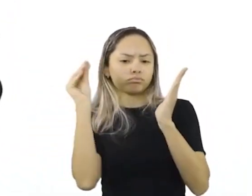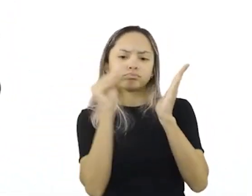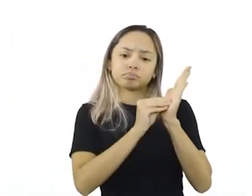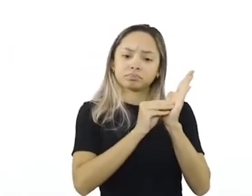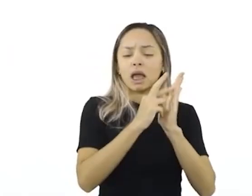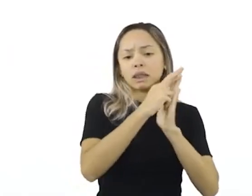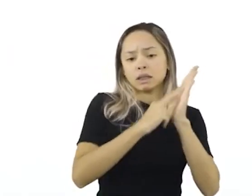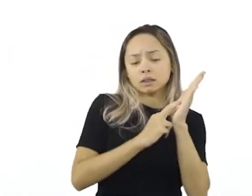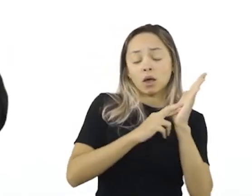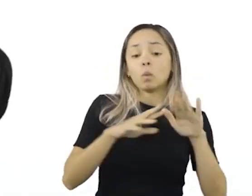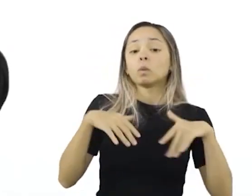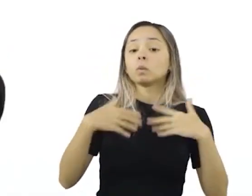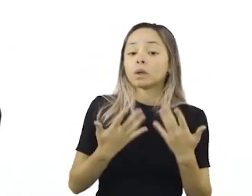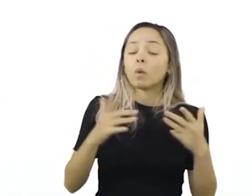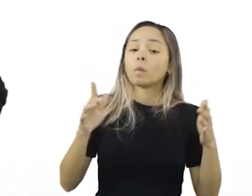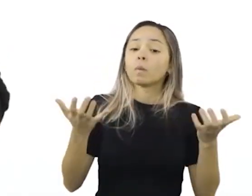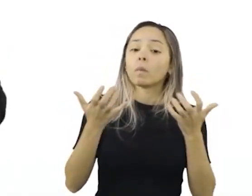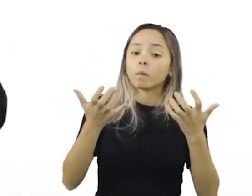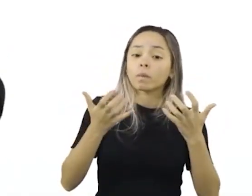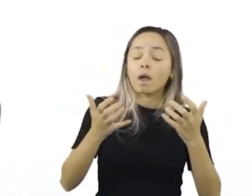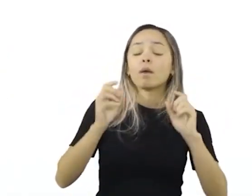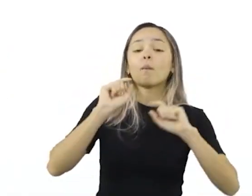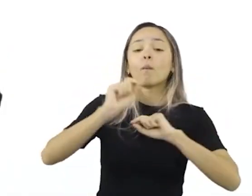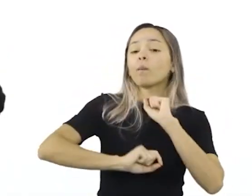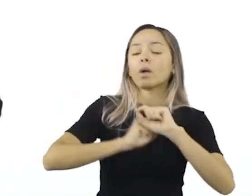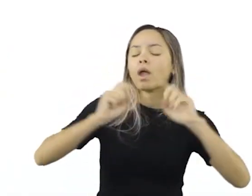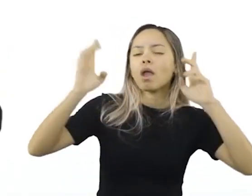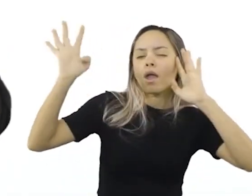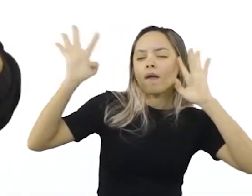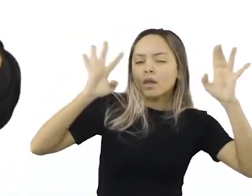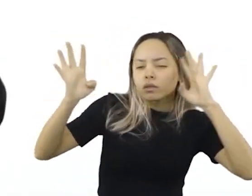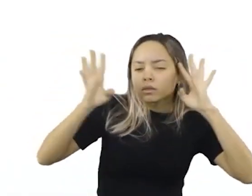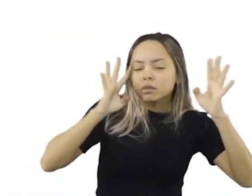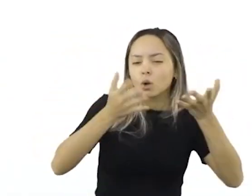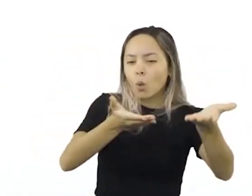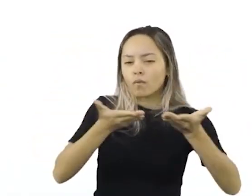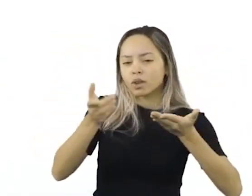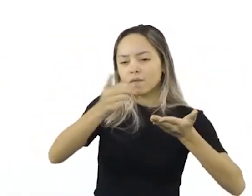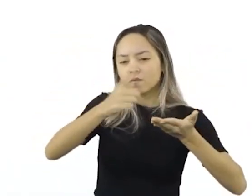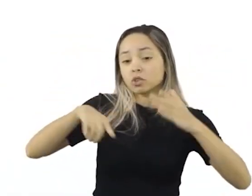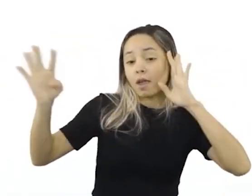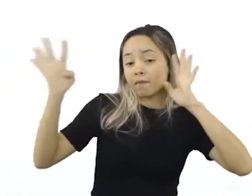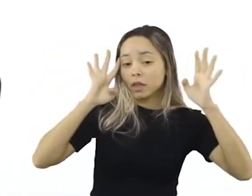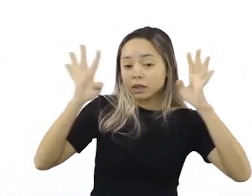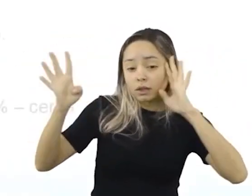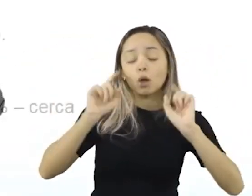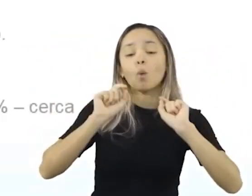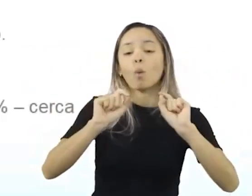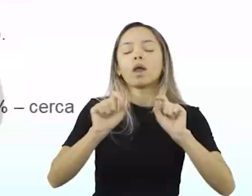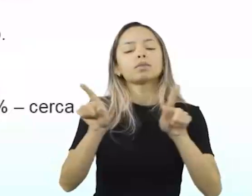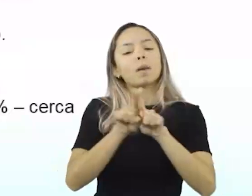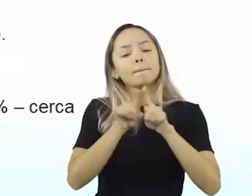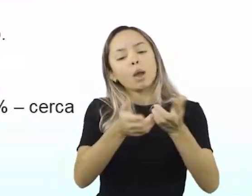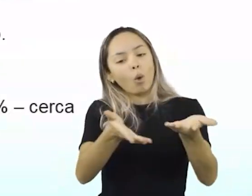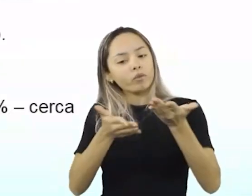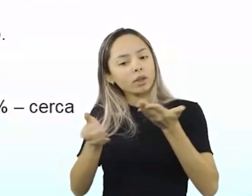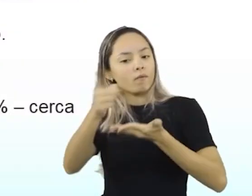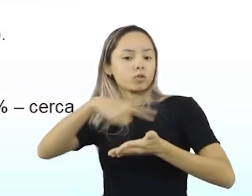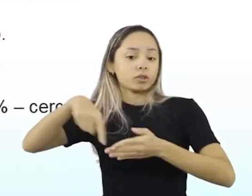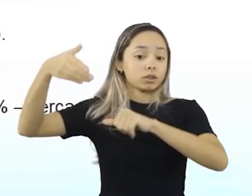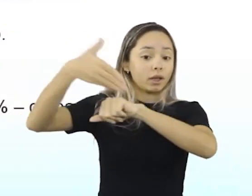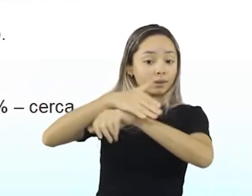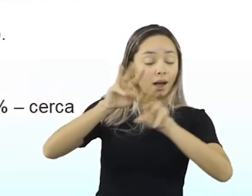breve reflexão. Eu quero convidar você que está assistindo essa aula para entrar no site da Acnu. Acnu é o